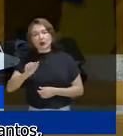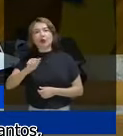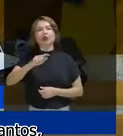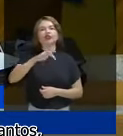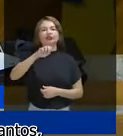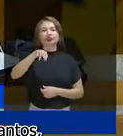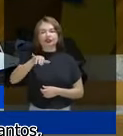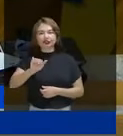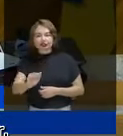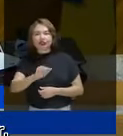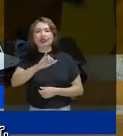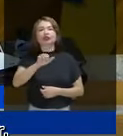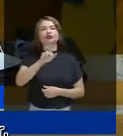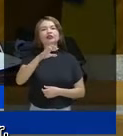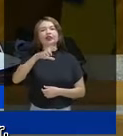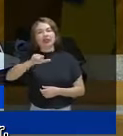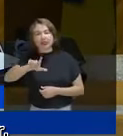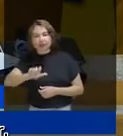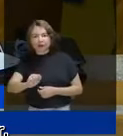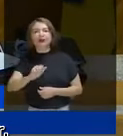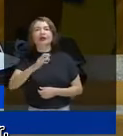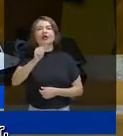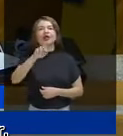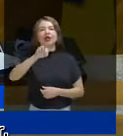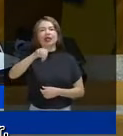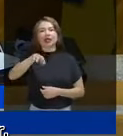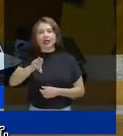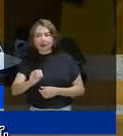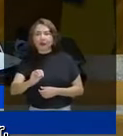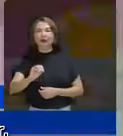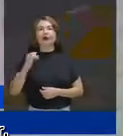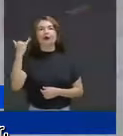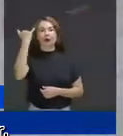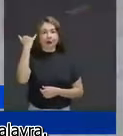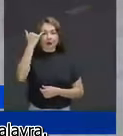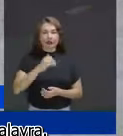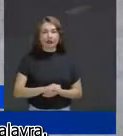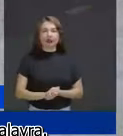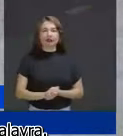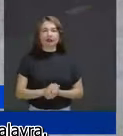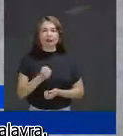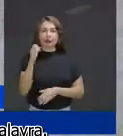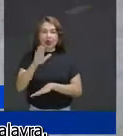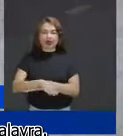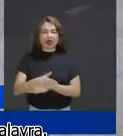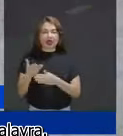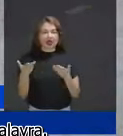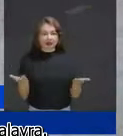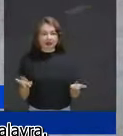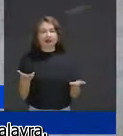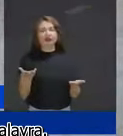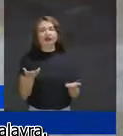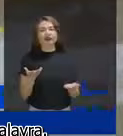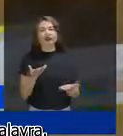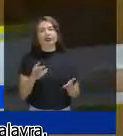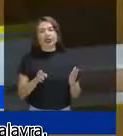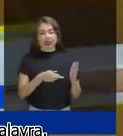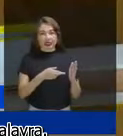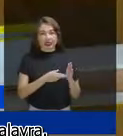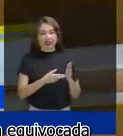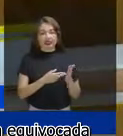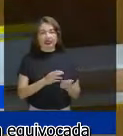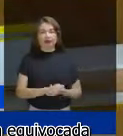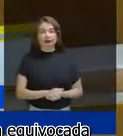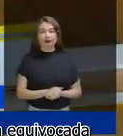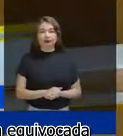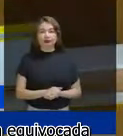Antônio, Juscelio Neto e João Lages. Ilustre relator, boa tarde e Vossa Excelência está com a palavra. Imagem ampla do plenário. Presidente, eu acho que então eu fui